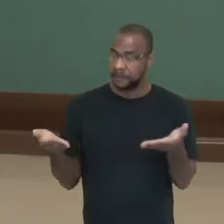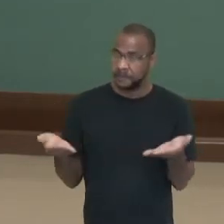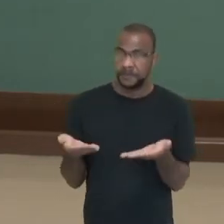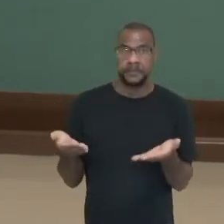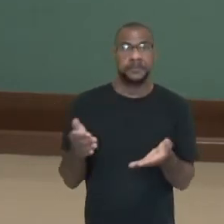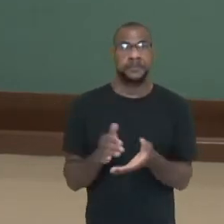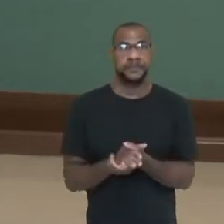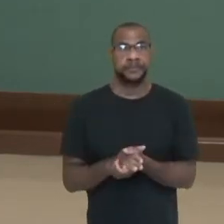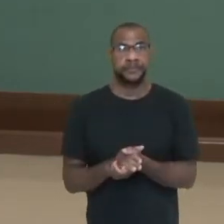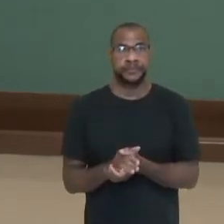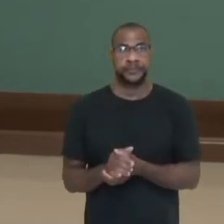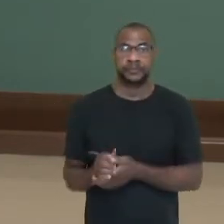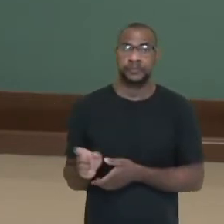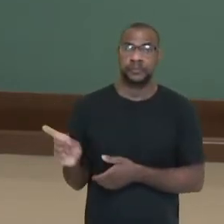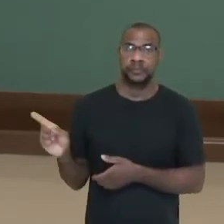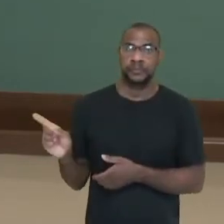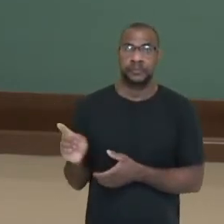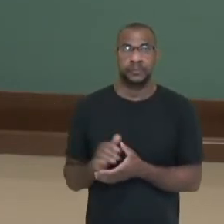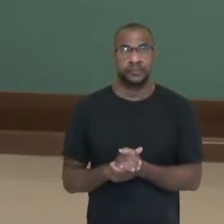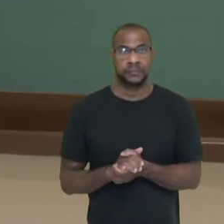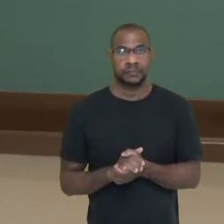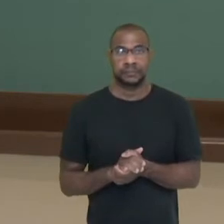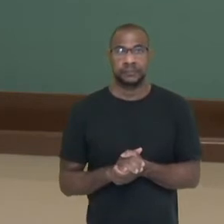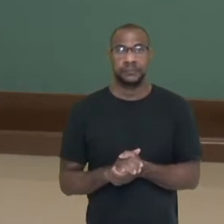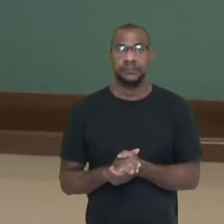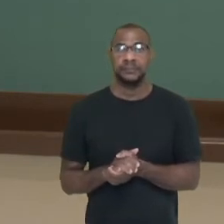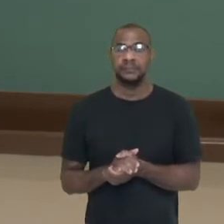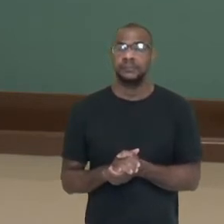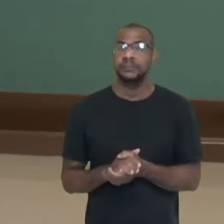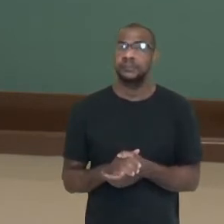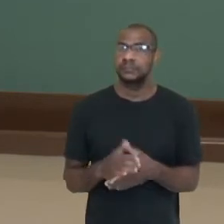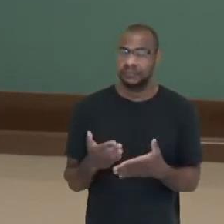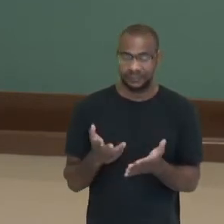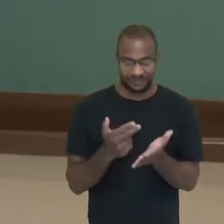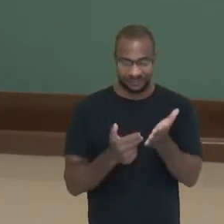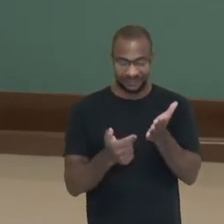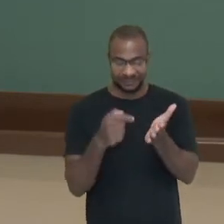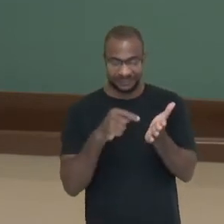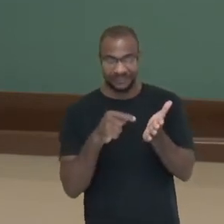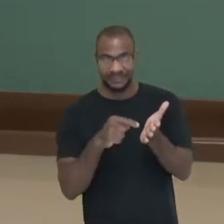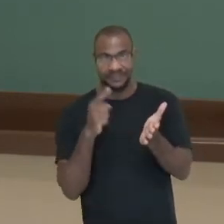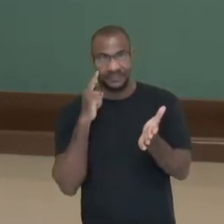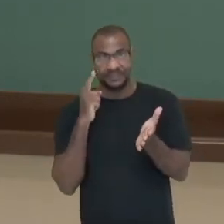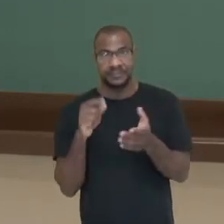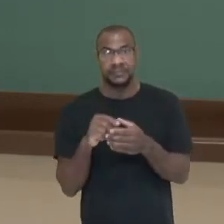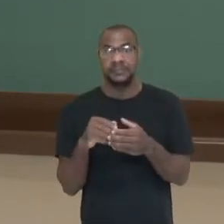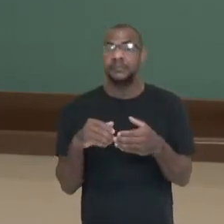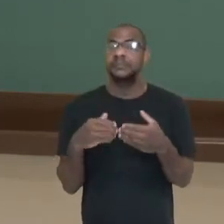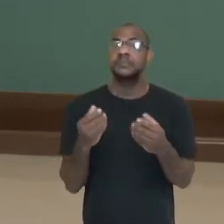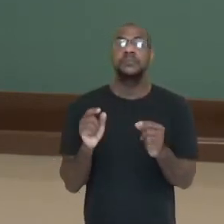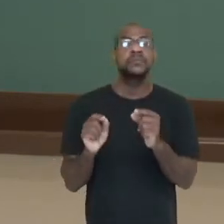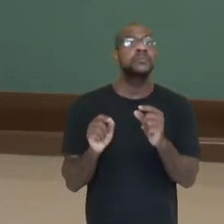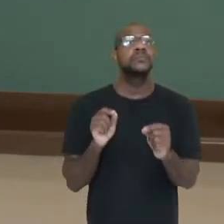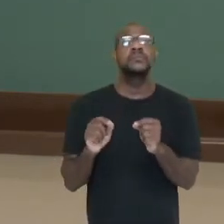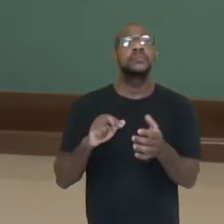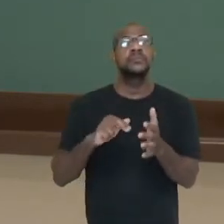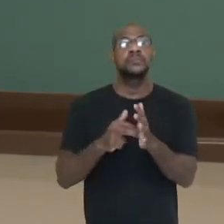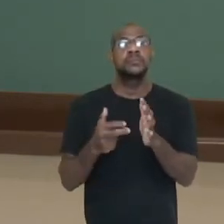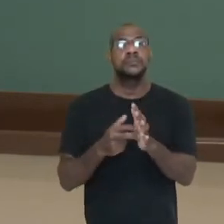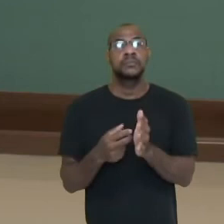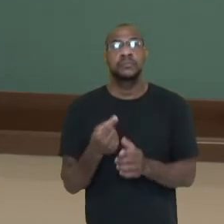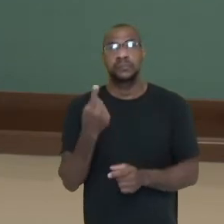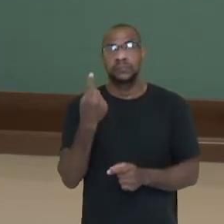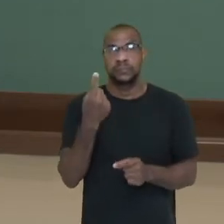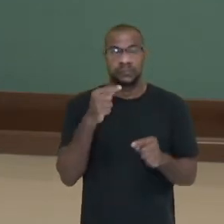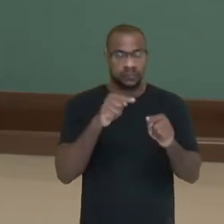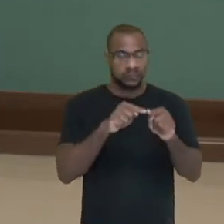Agora ele segue. Daí ele segue, ele fala o seguinte: de acordo com a figura, que posições correspondem a 2 pontos